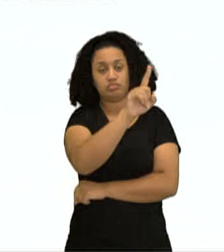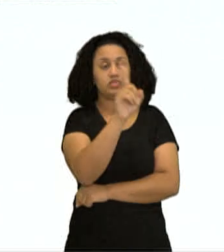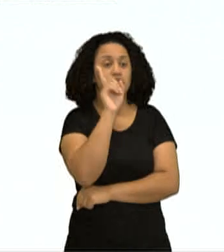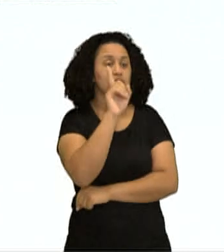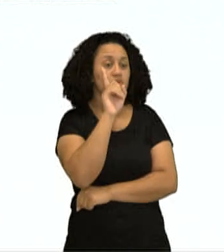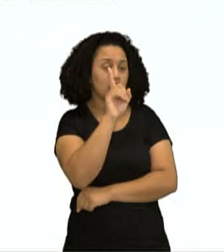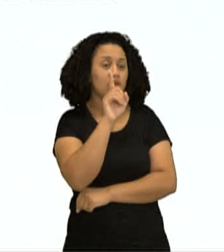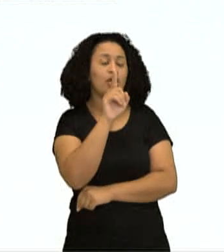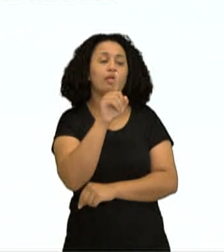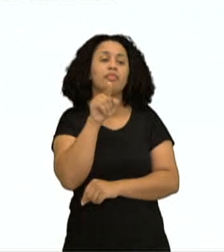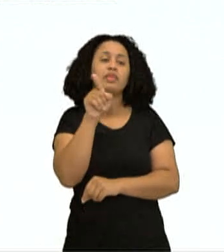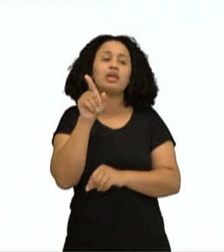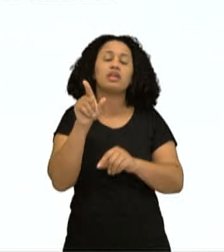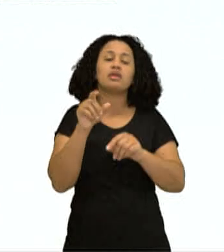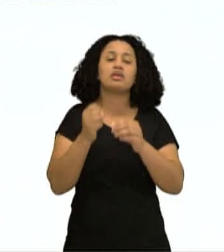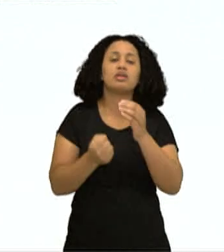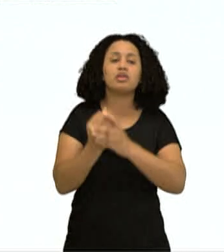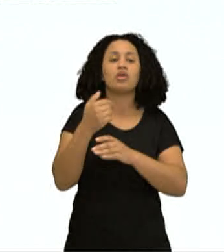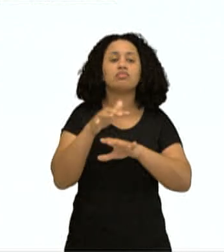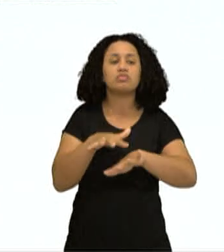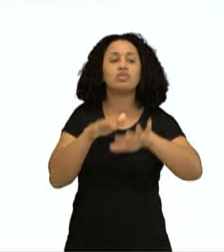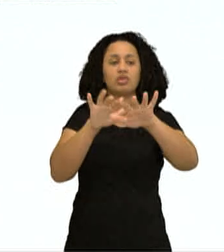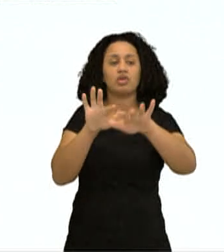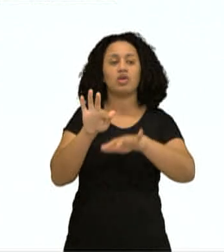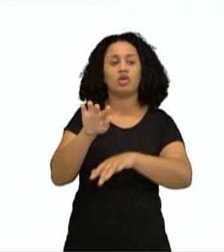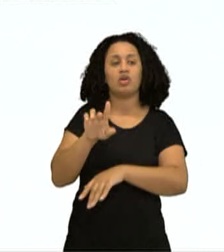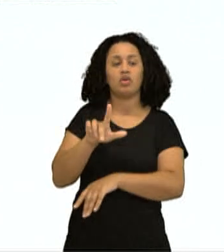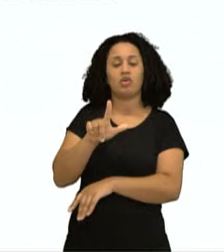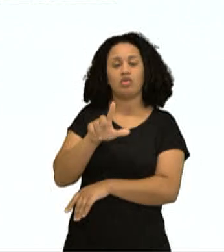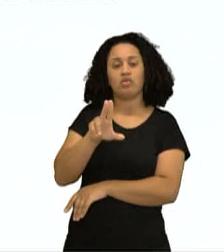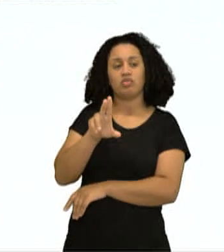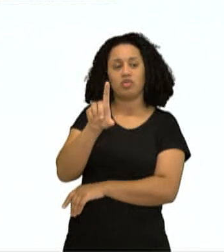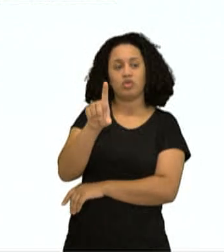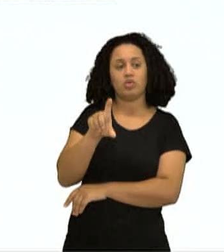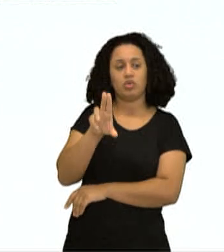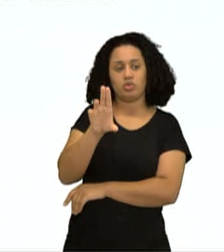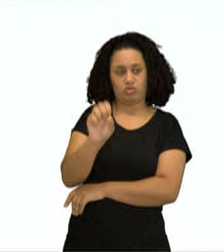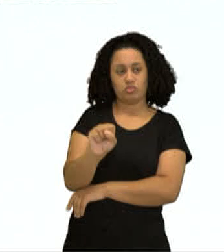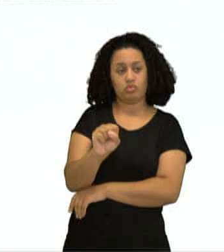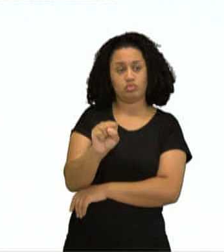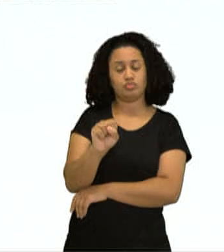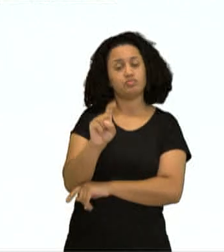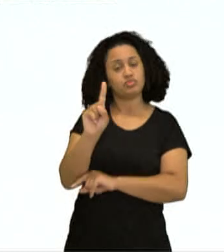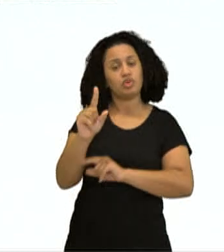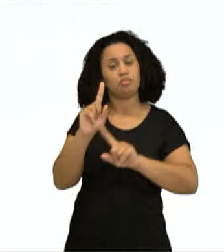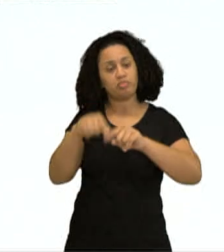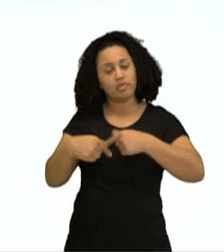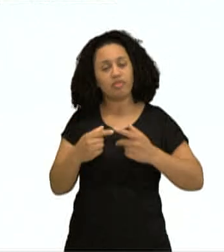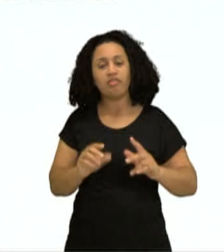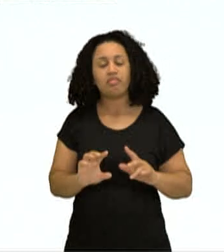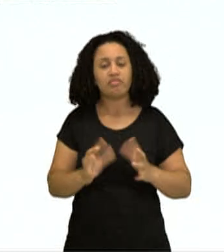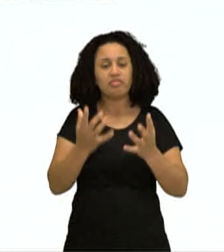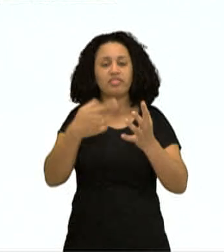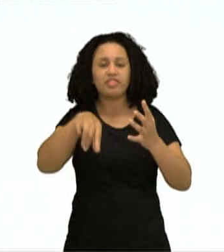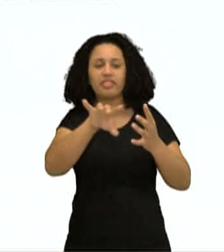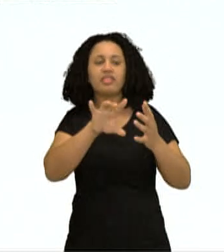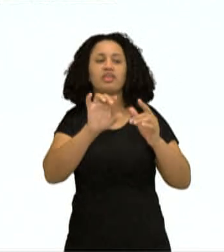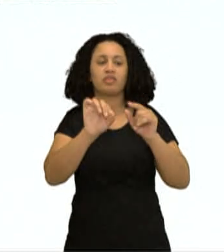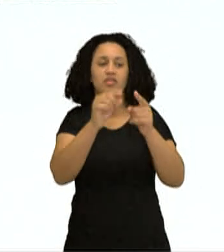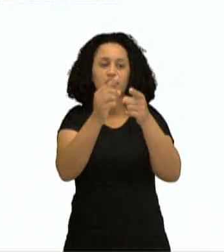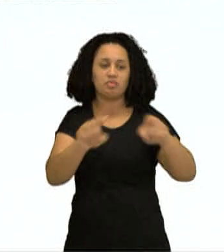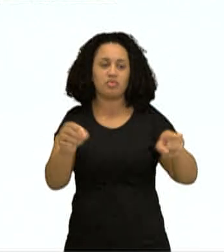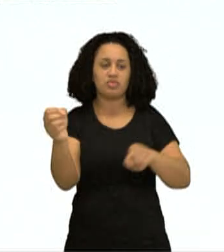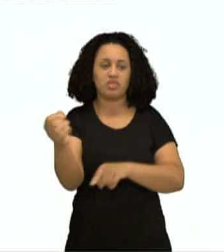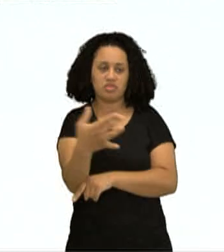o movimento Fluxus, por ele concebido e batizado por ocasião do Festival Internacional de Música